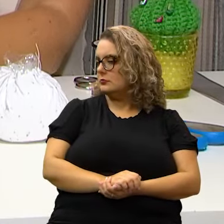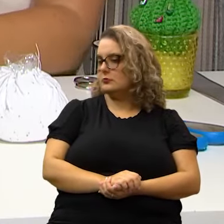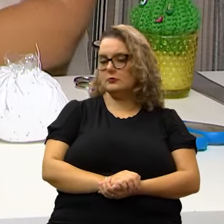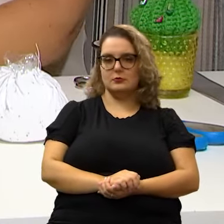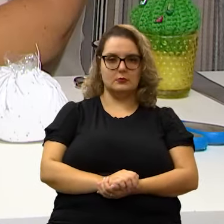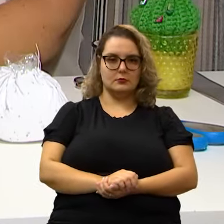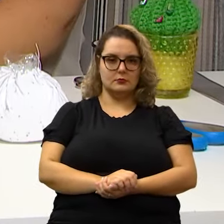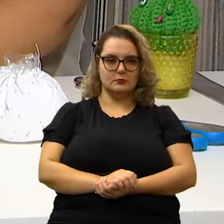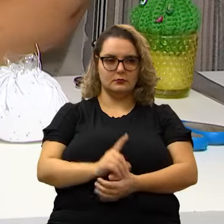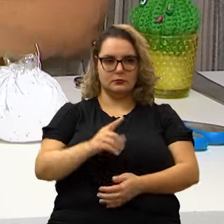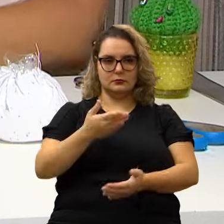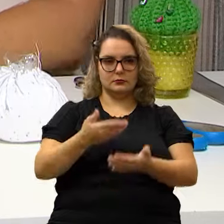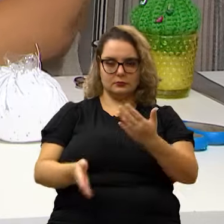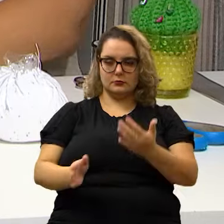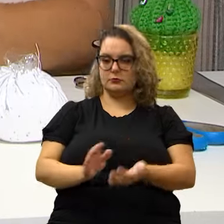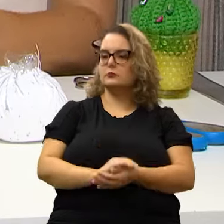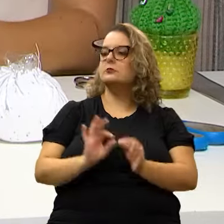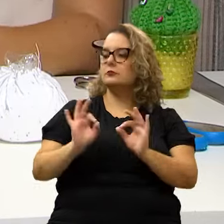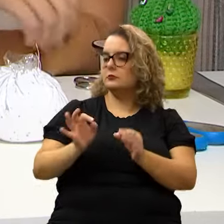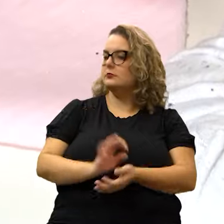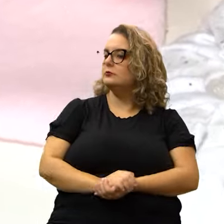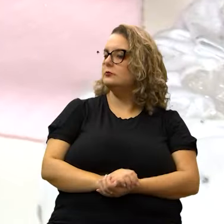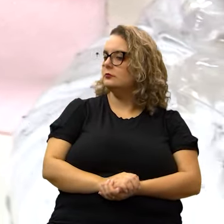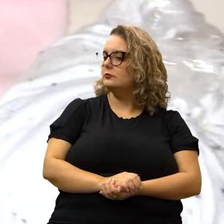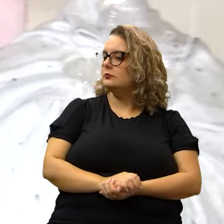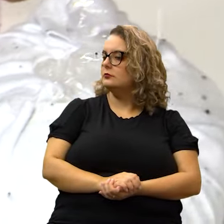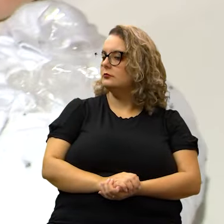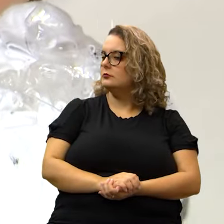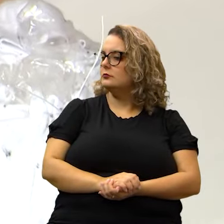Para não ficar desregulado. Exatamente.